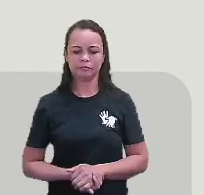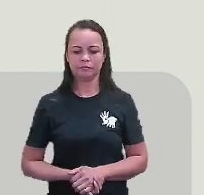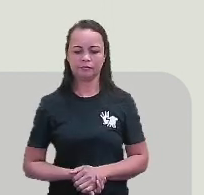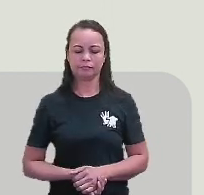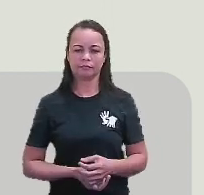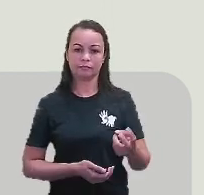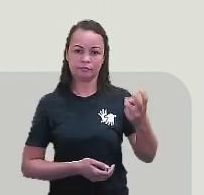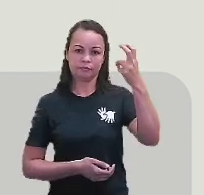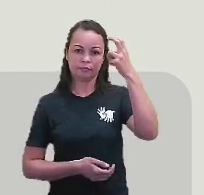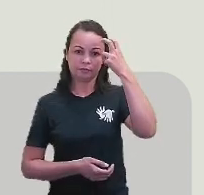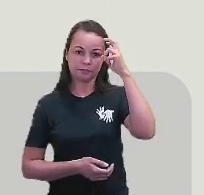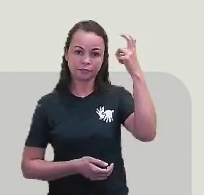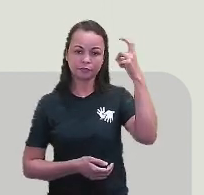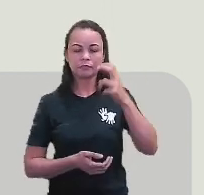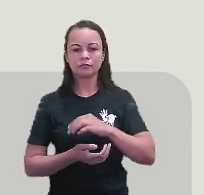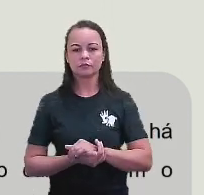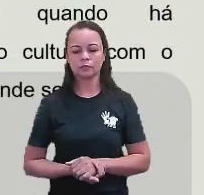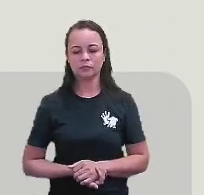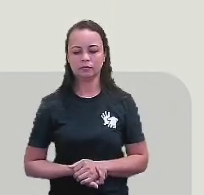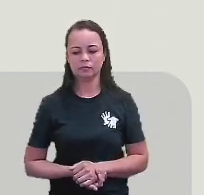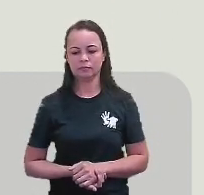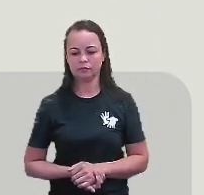Cultural.